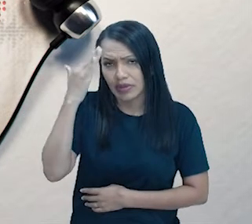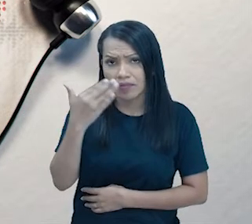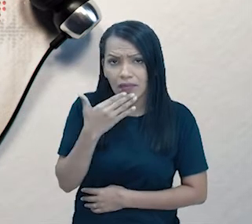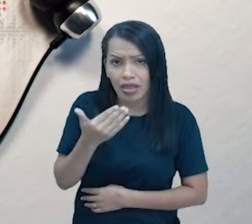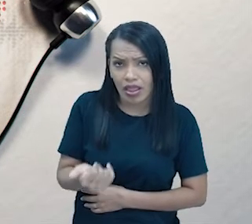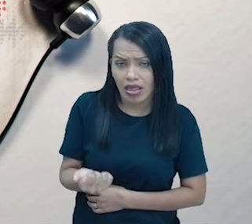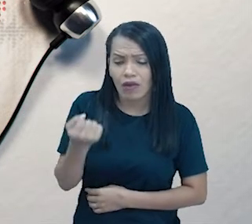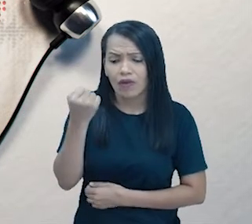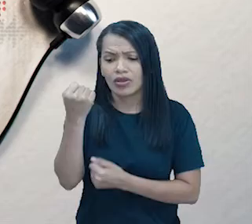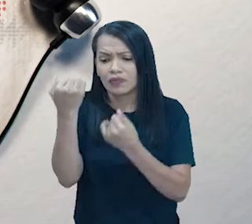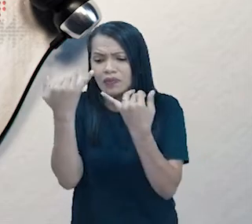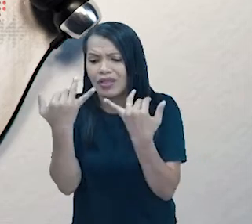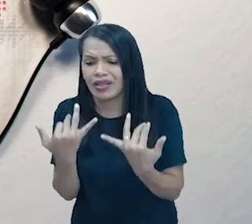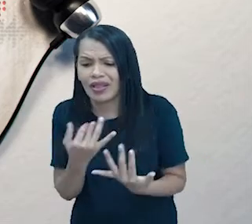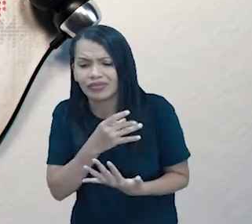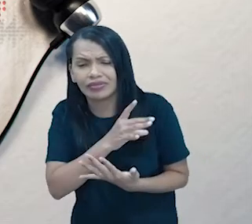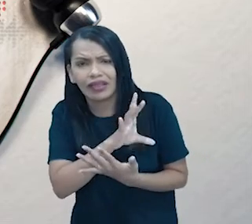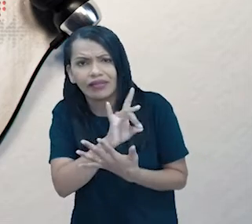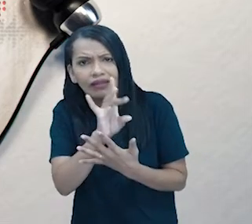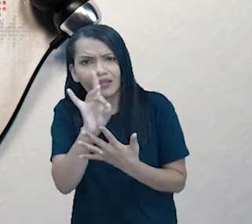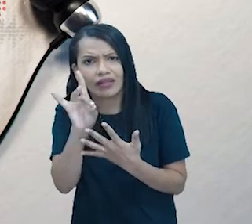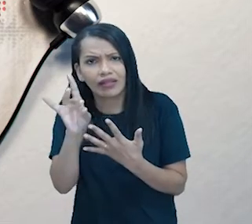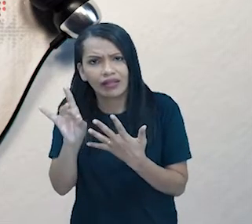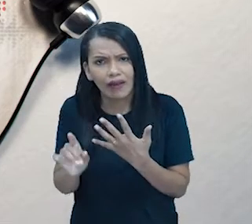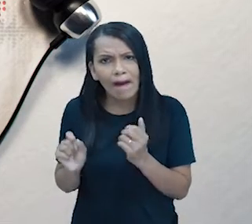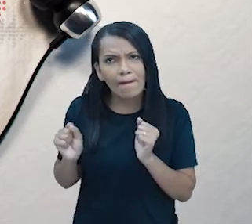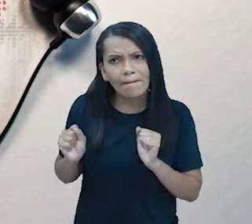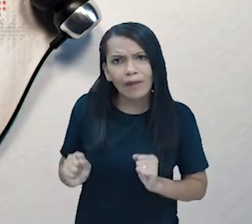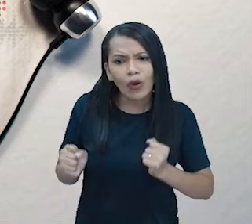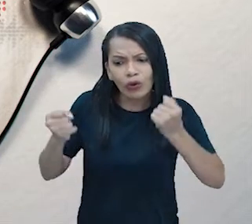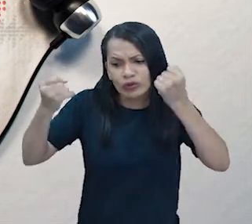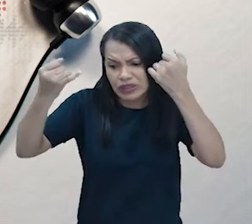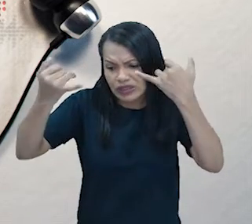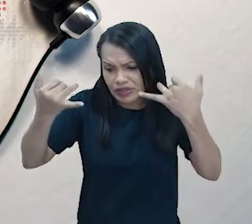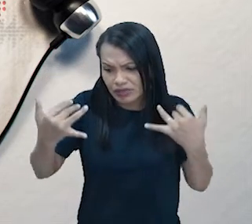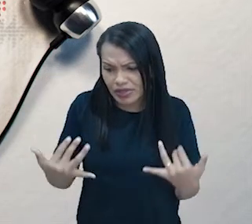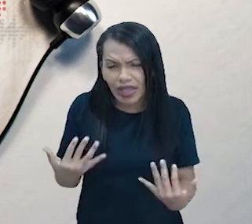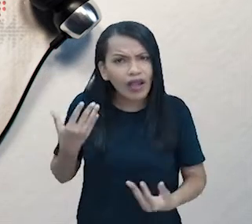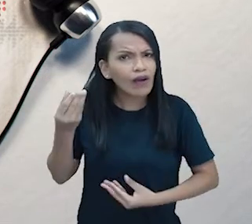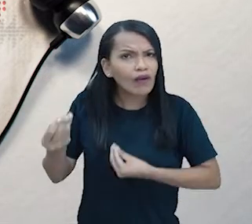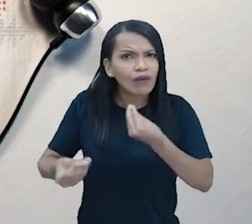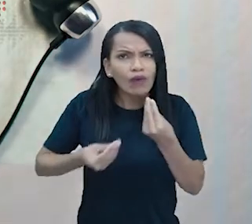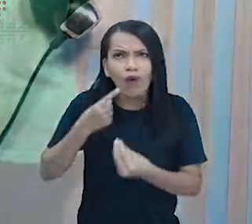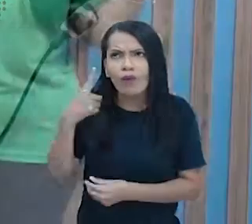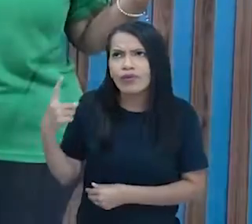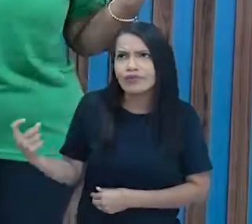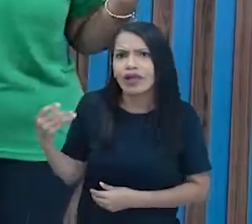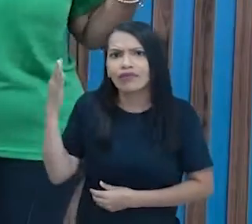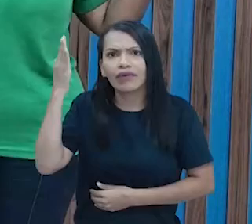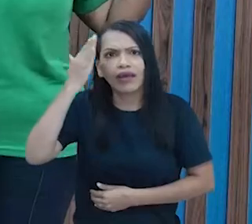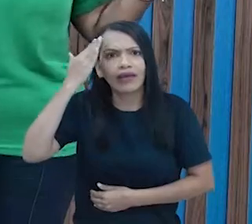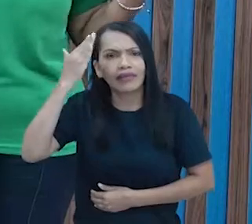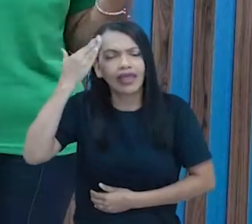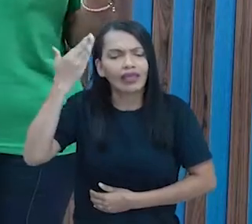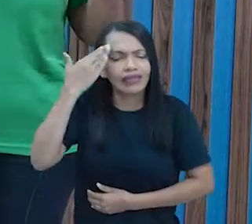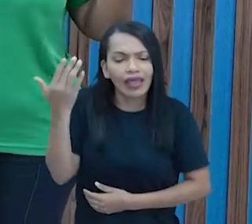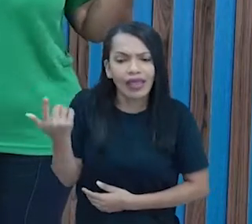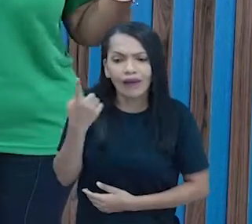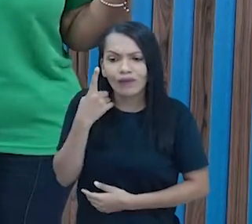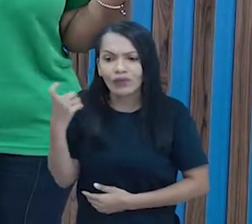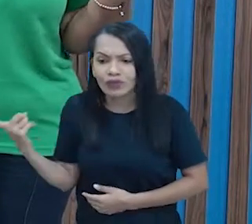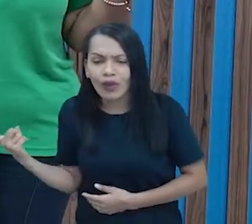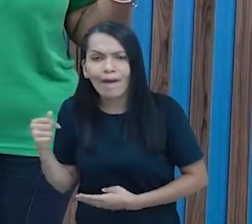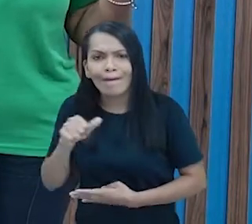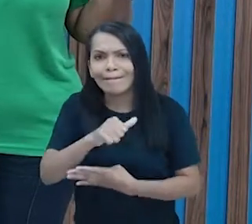som, explicar o som, pode, Janaína, explicar o som? Como assim dá para entender esses sons, os parâmetros